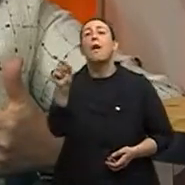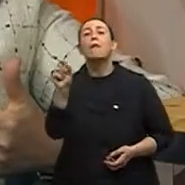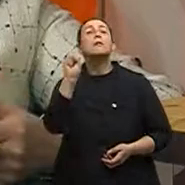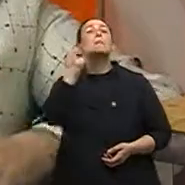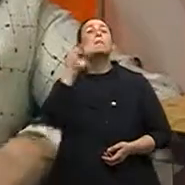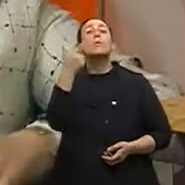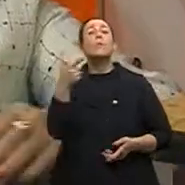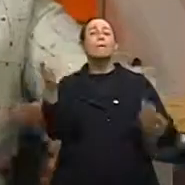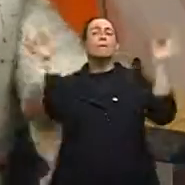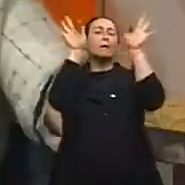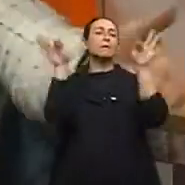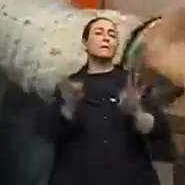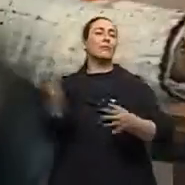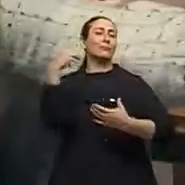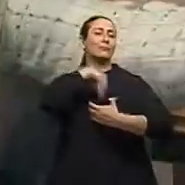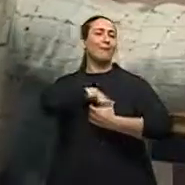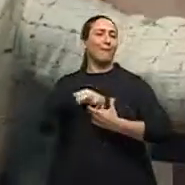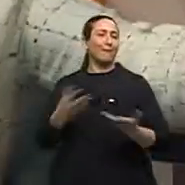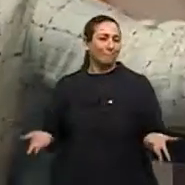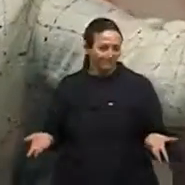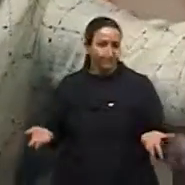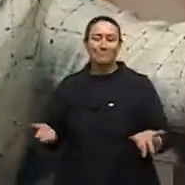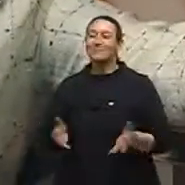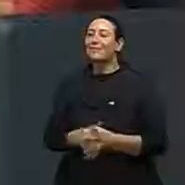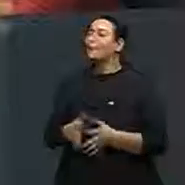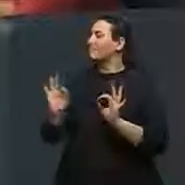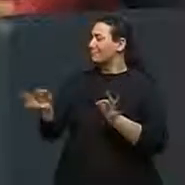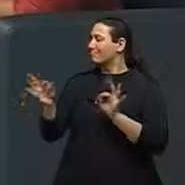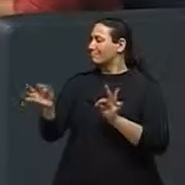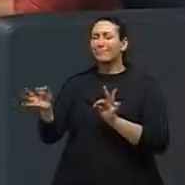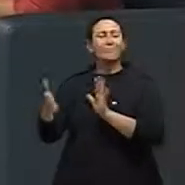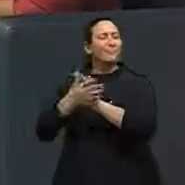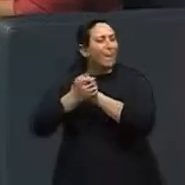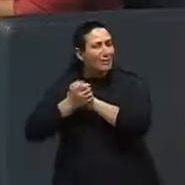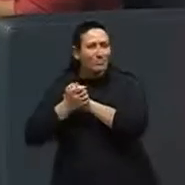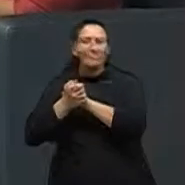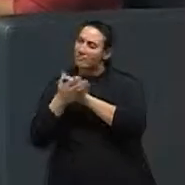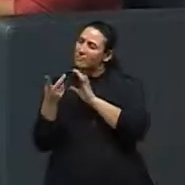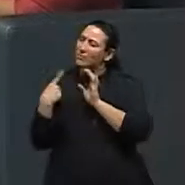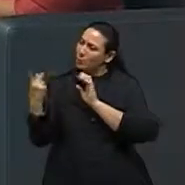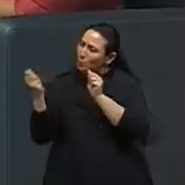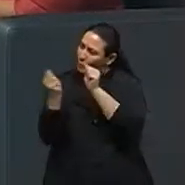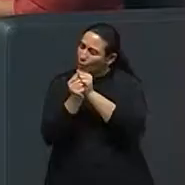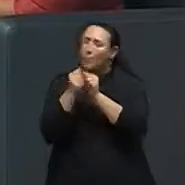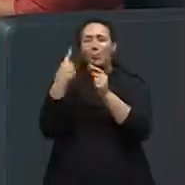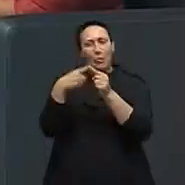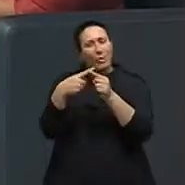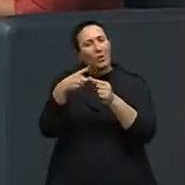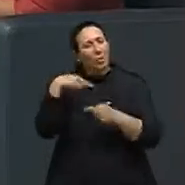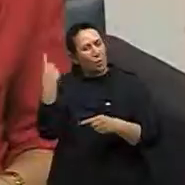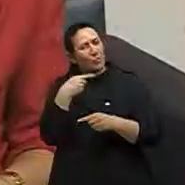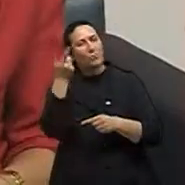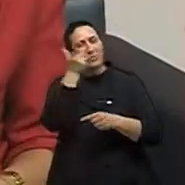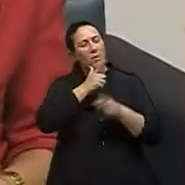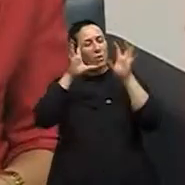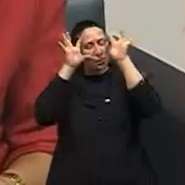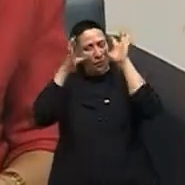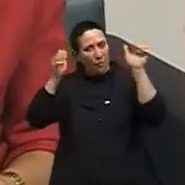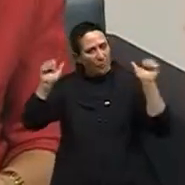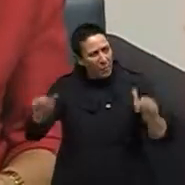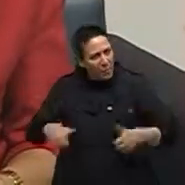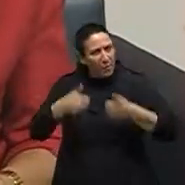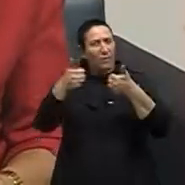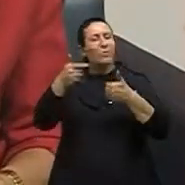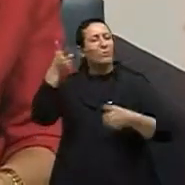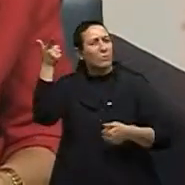interna Claro Helena me dá tua mão esquerda porque eu termino sempre o programa de mãos dadas porque assim é que a gente resolve melhor os conflitos